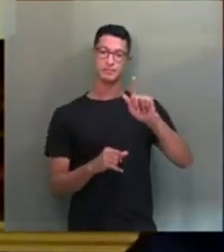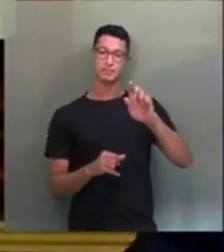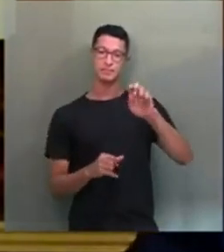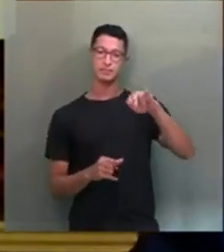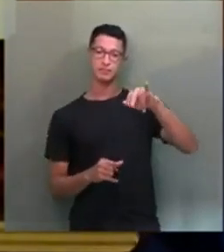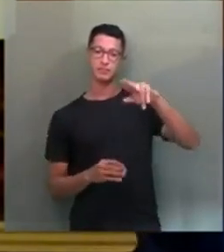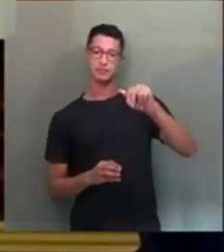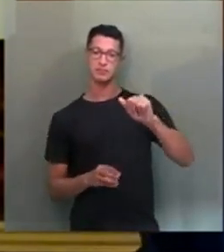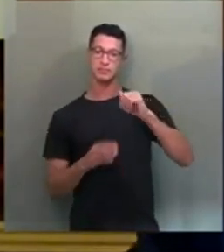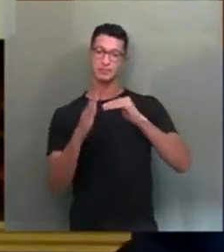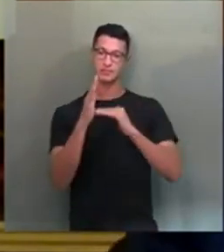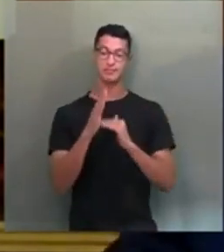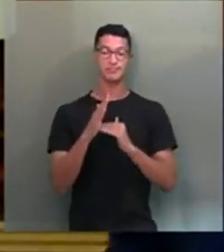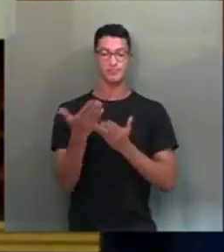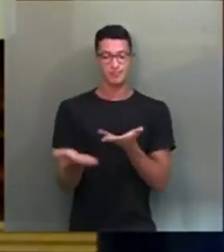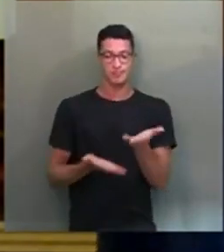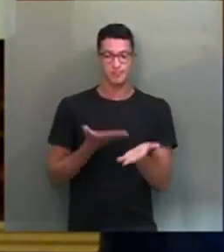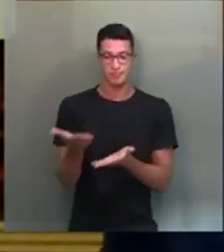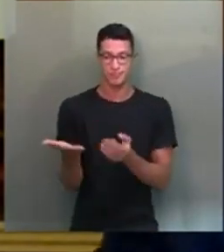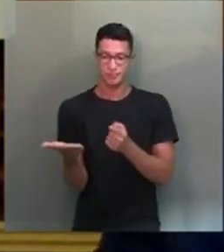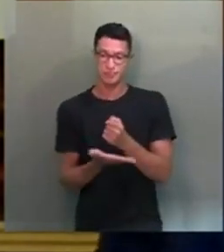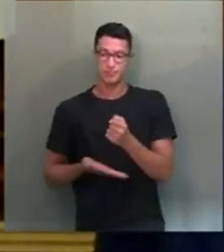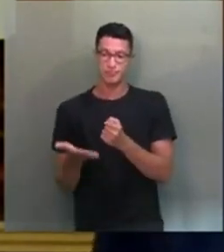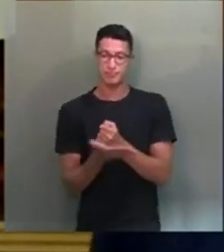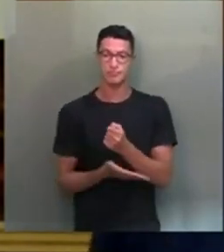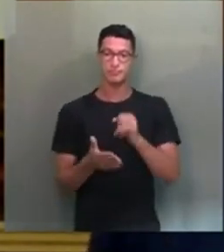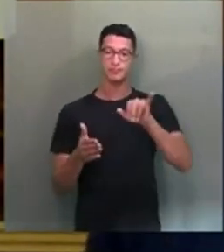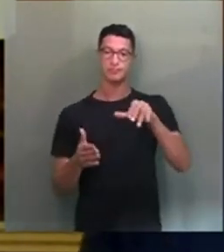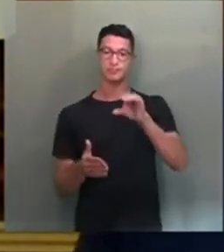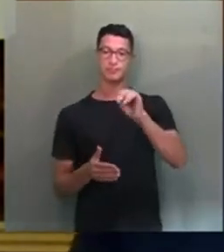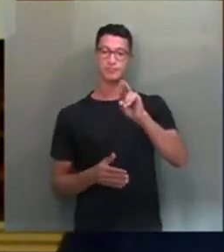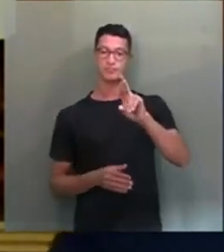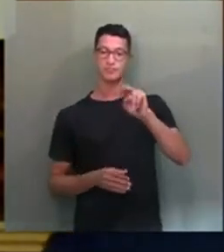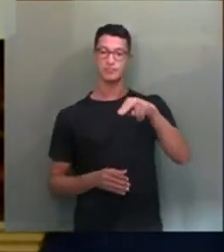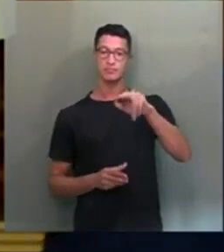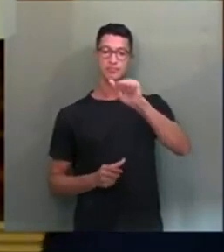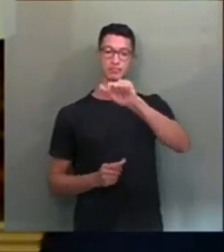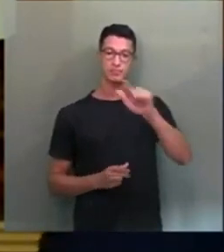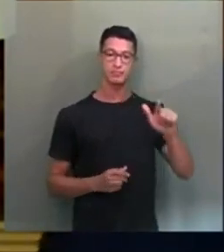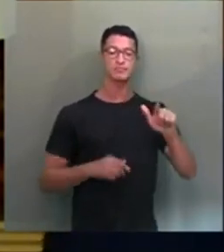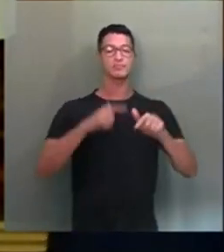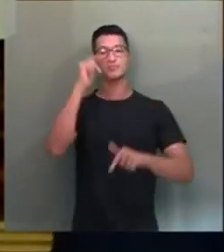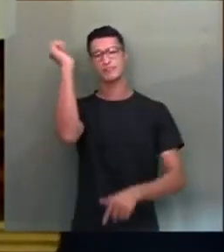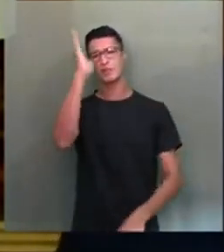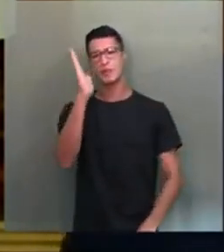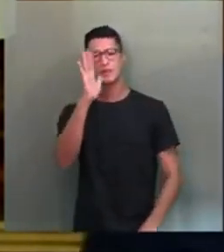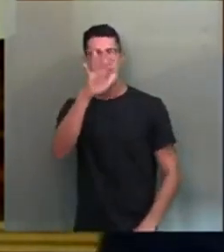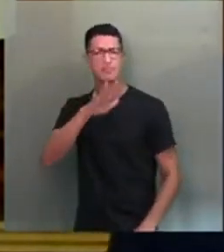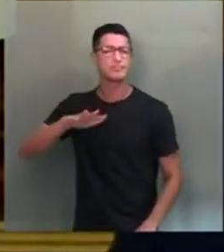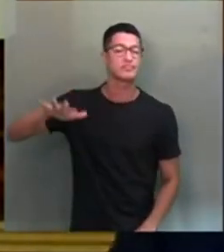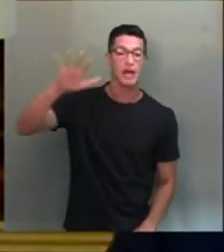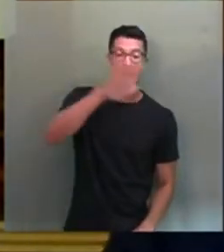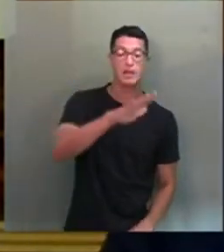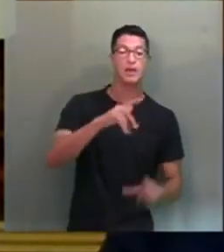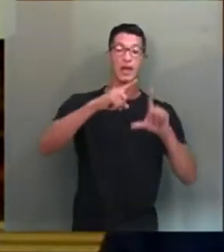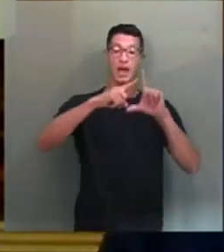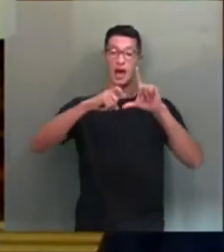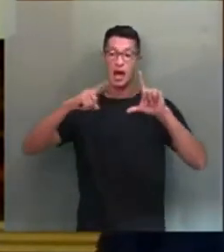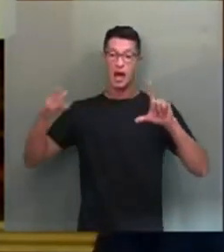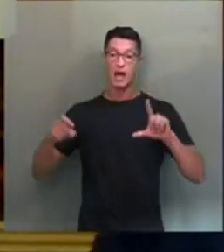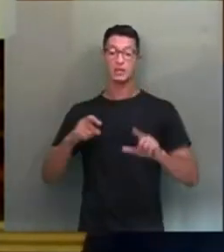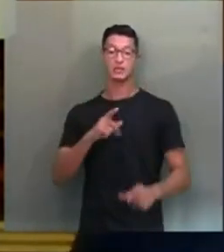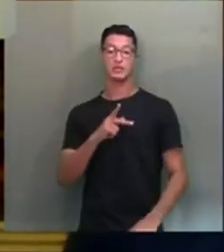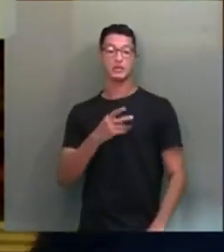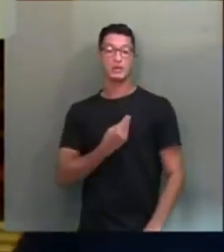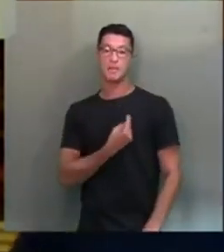Senado servem de base para os jornais, para as rádios do Brasil inteiro. A Rádio Senado